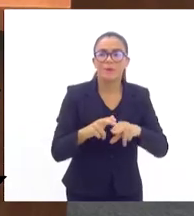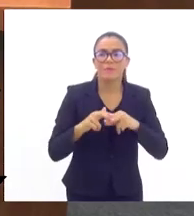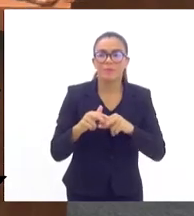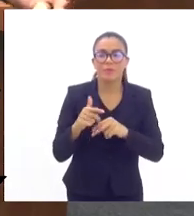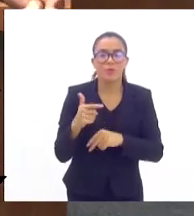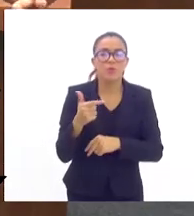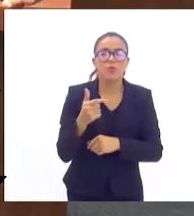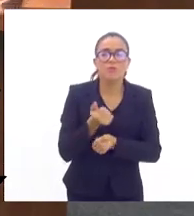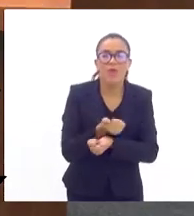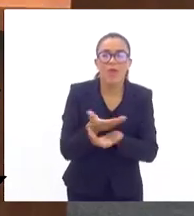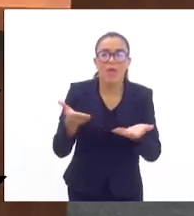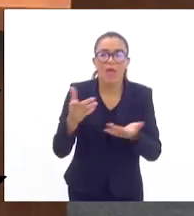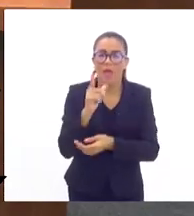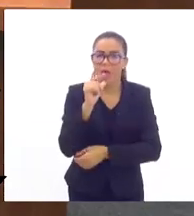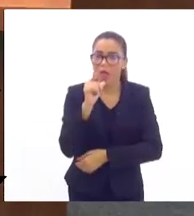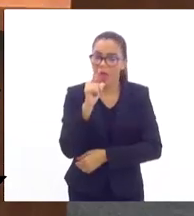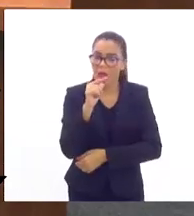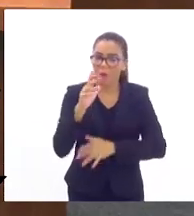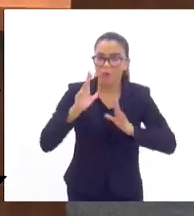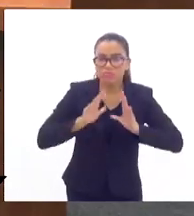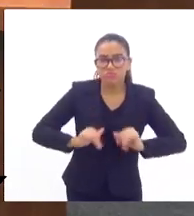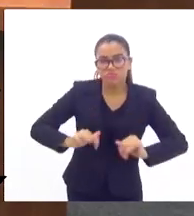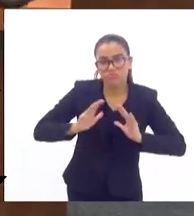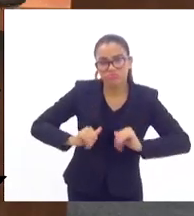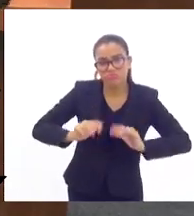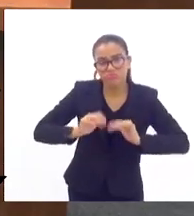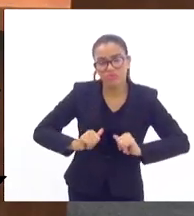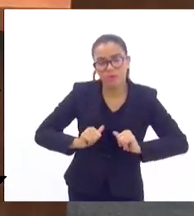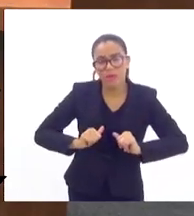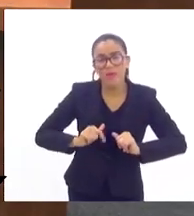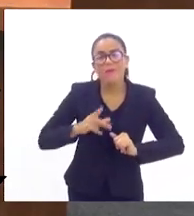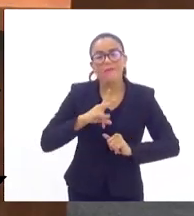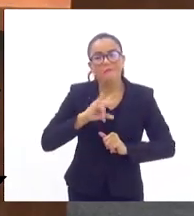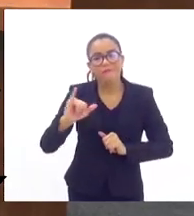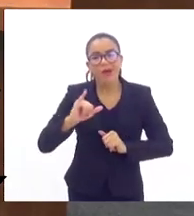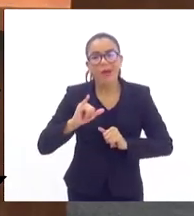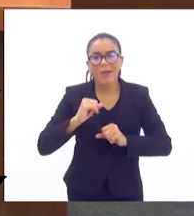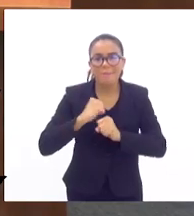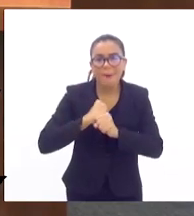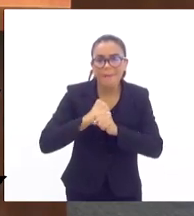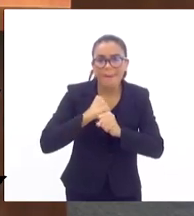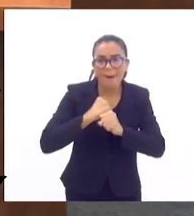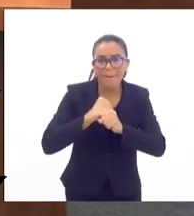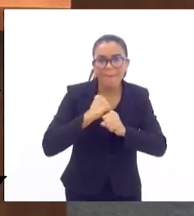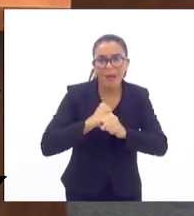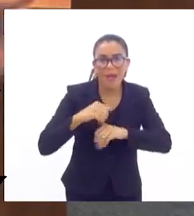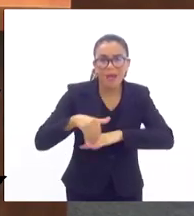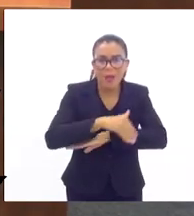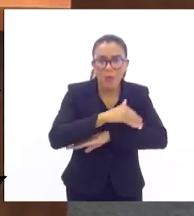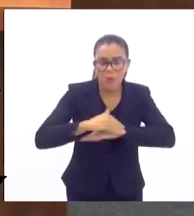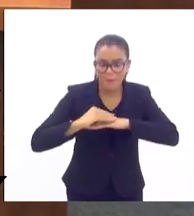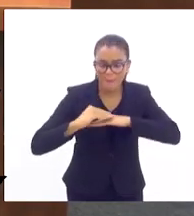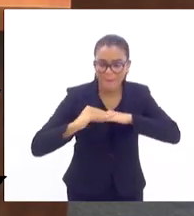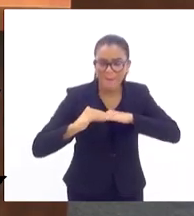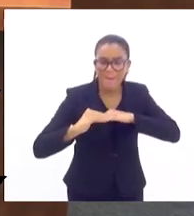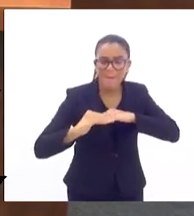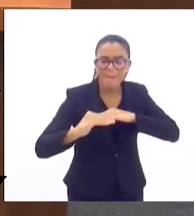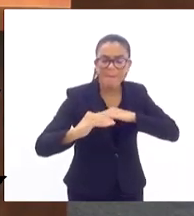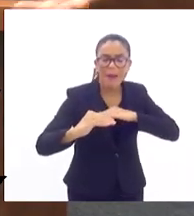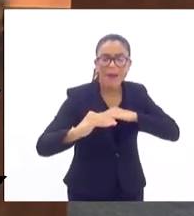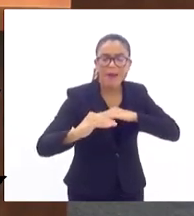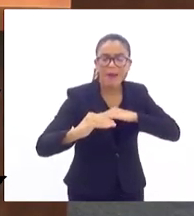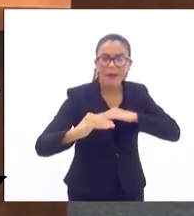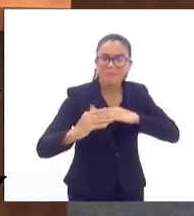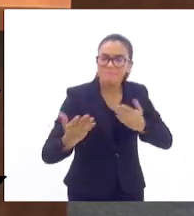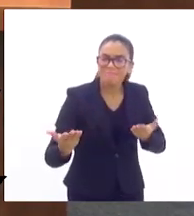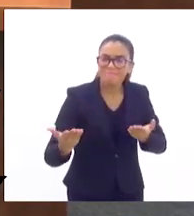levou a água potável, e que muitas das vezes vai receber o asfalto, e depois a empresa vai ter que chegar para rasgar o asfalto, para levar